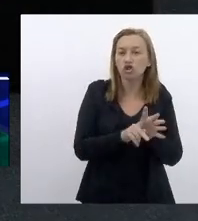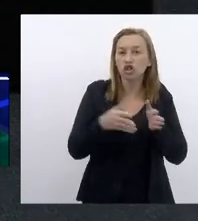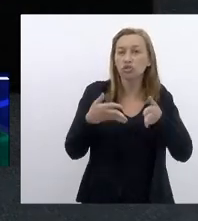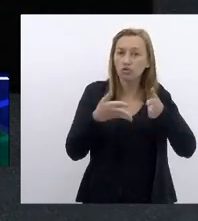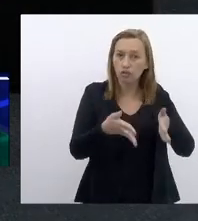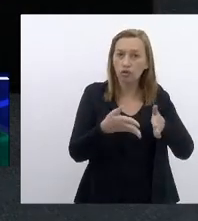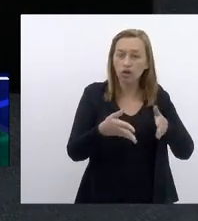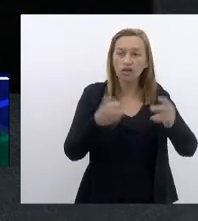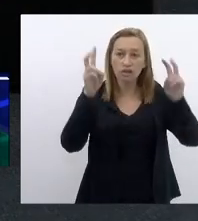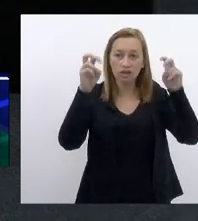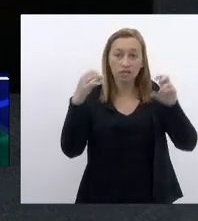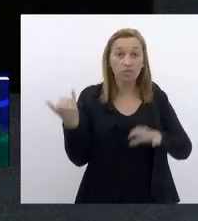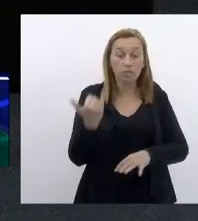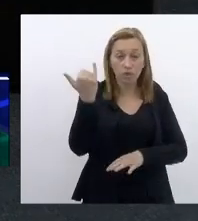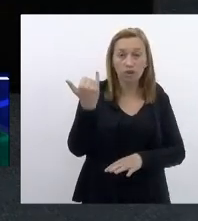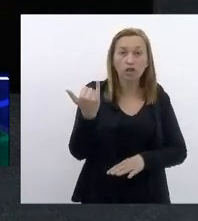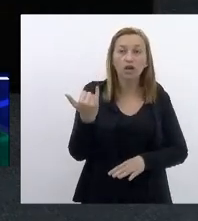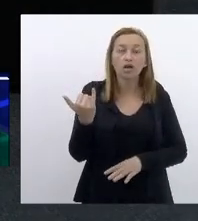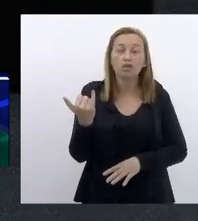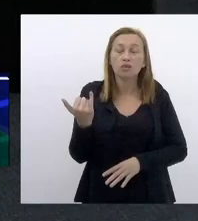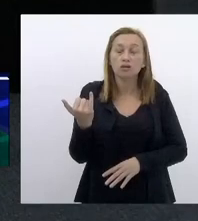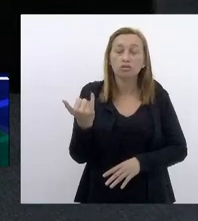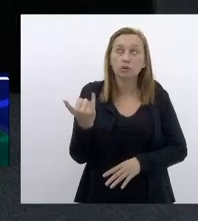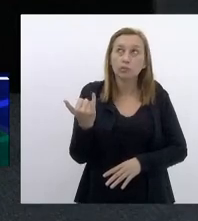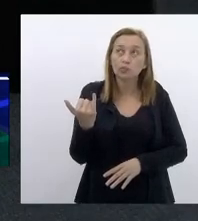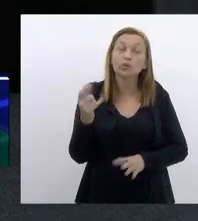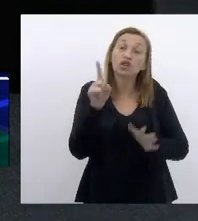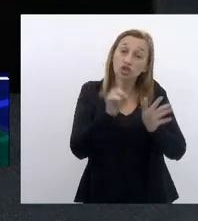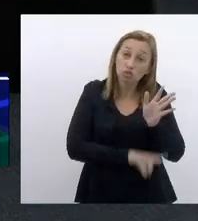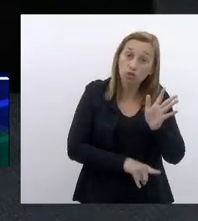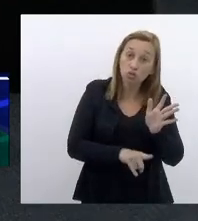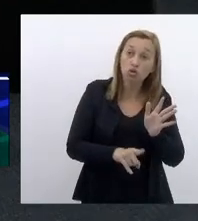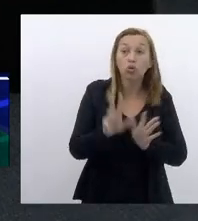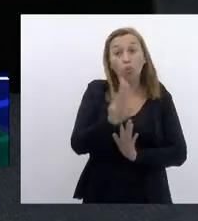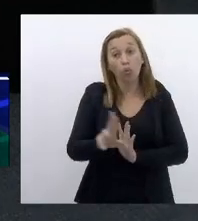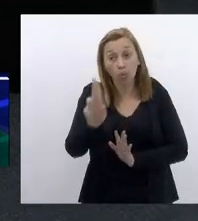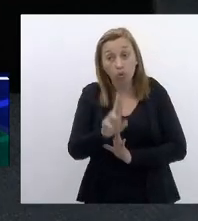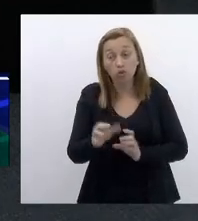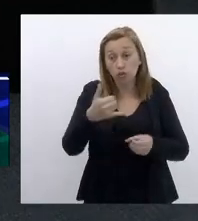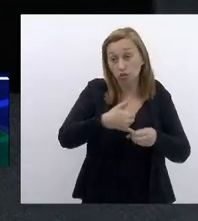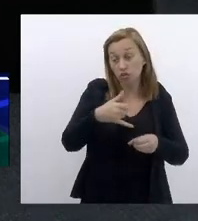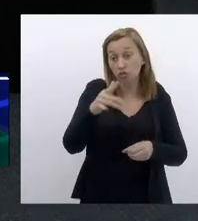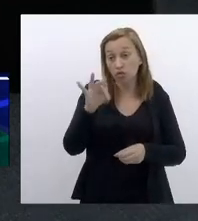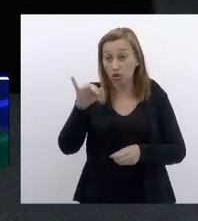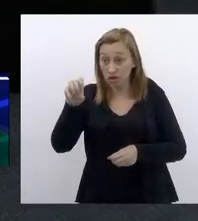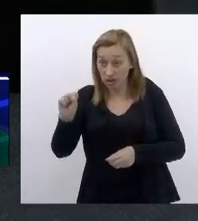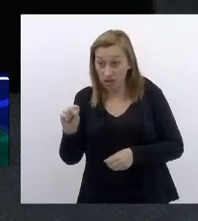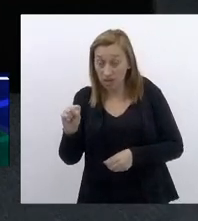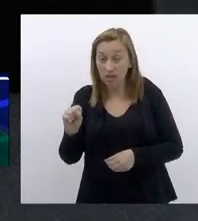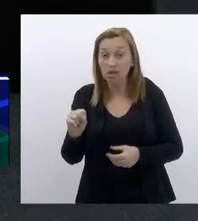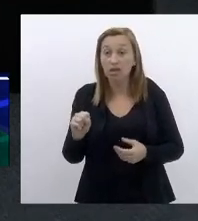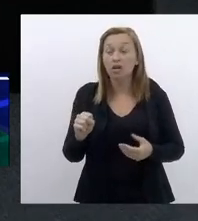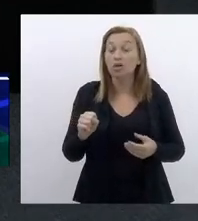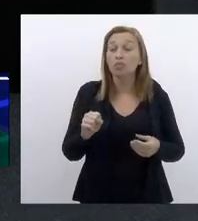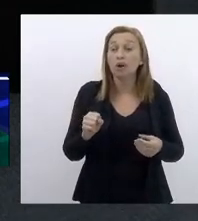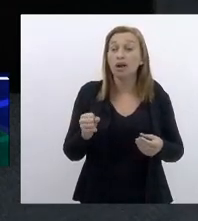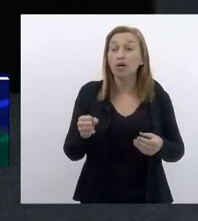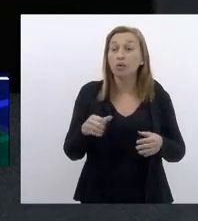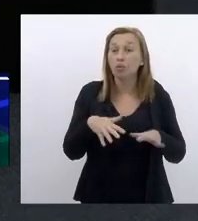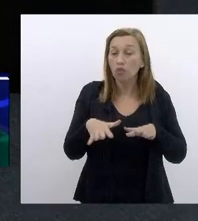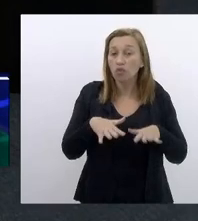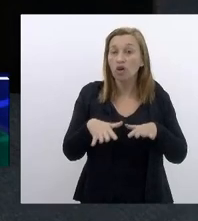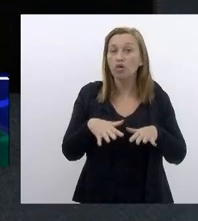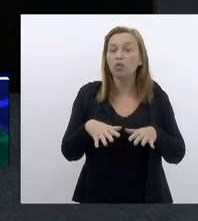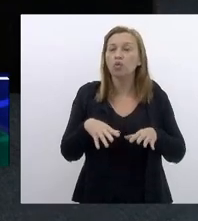nesse tema tão importante, de modo a reduzir o uso de combustíveis fósseis para mover, né,